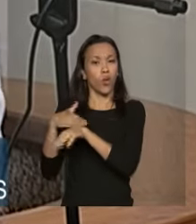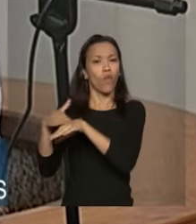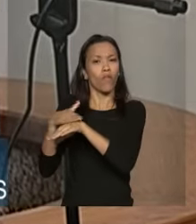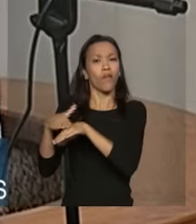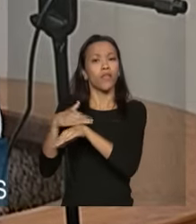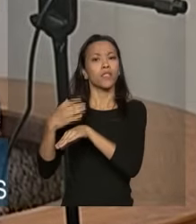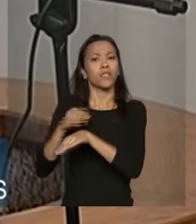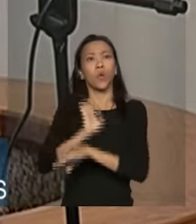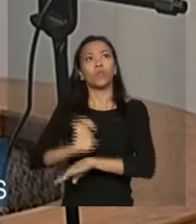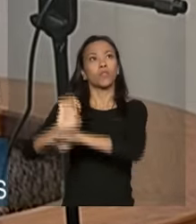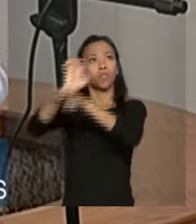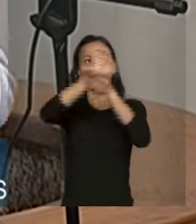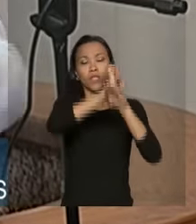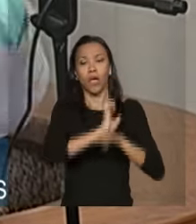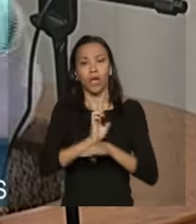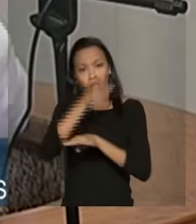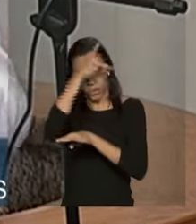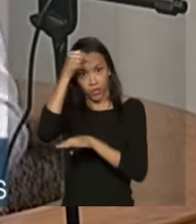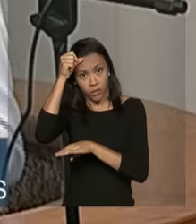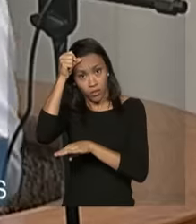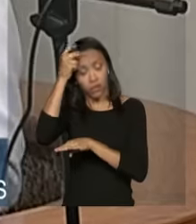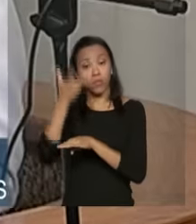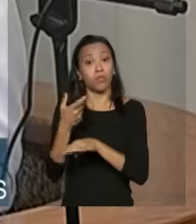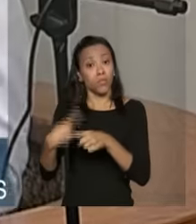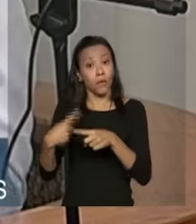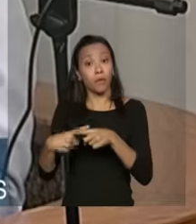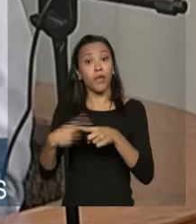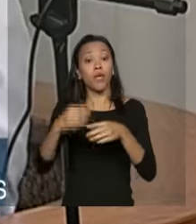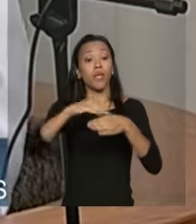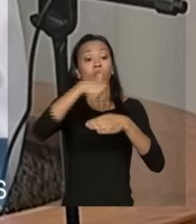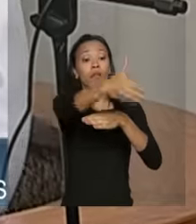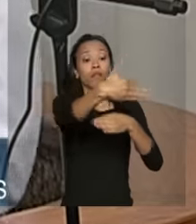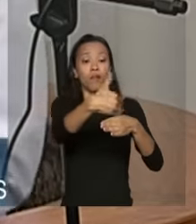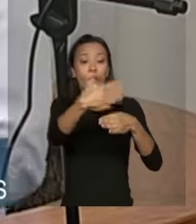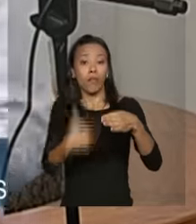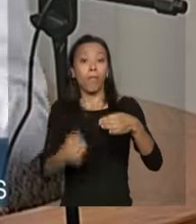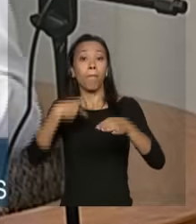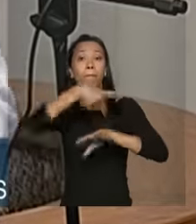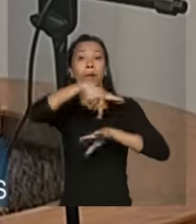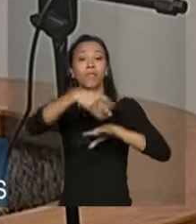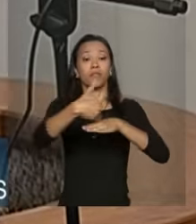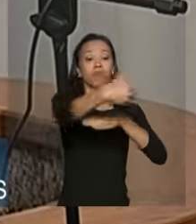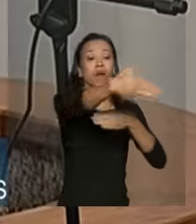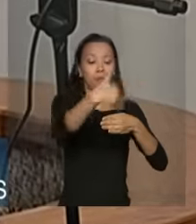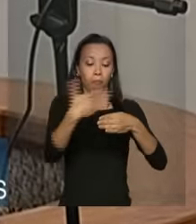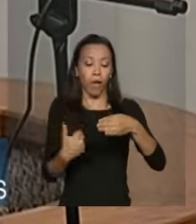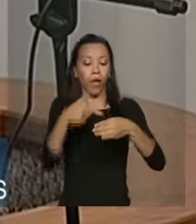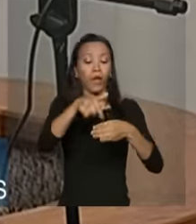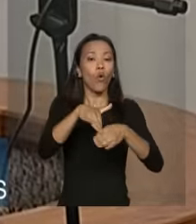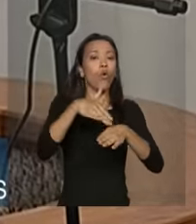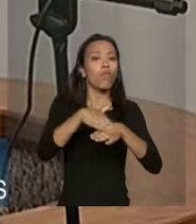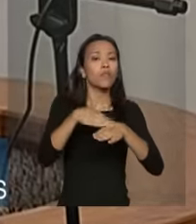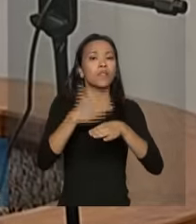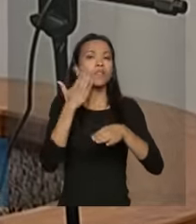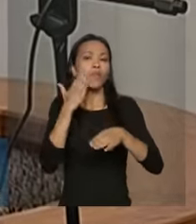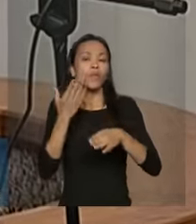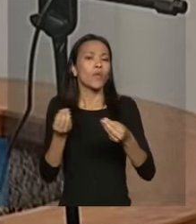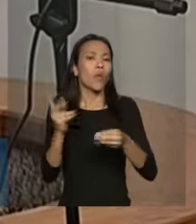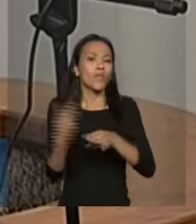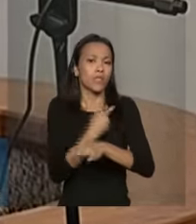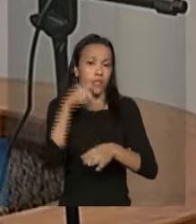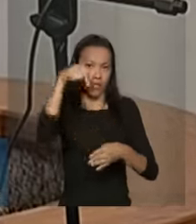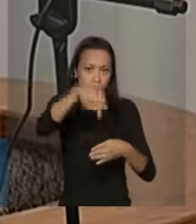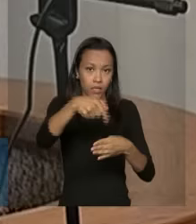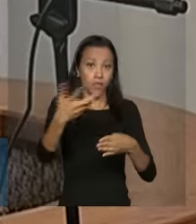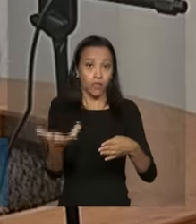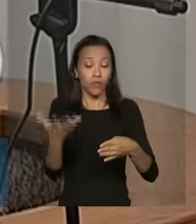estados e com os municípios discutir as regiões de Fronteira como um grande desafio e aumentar efetivamente a nossa capacidade eh